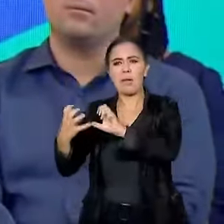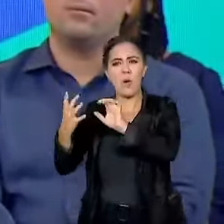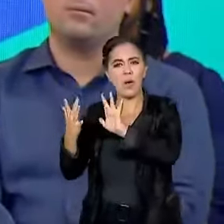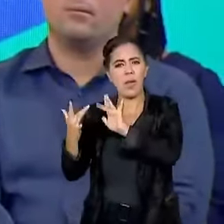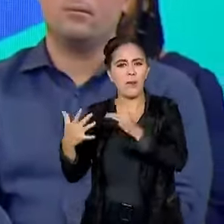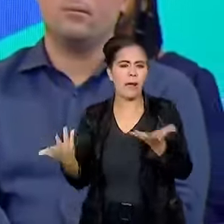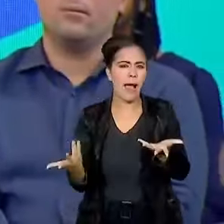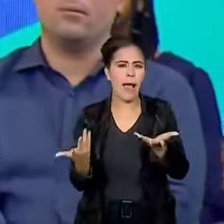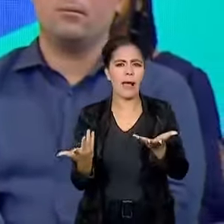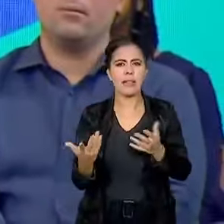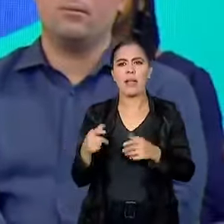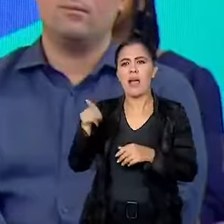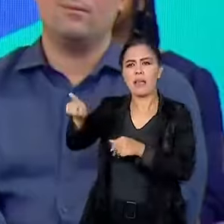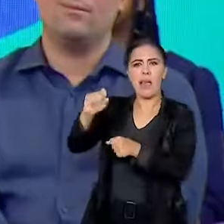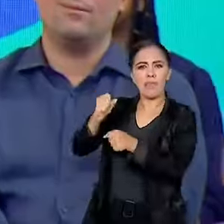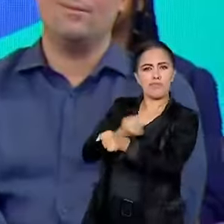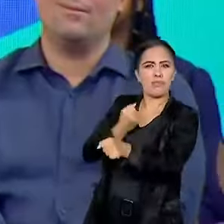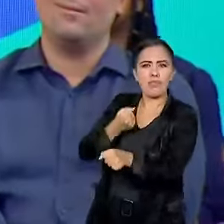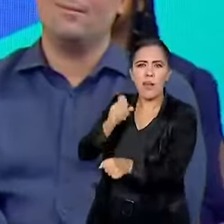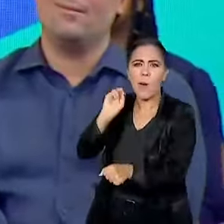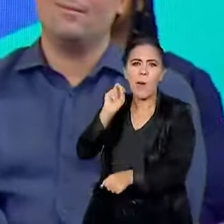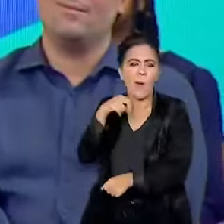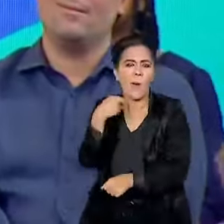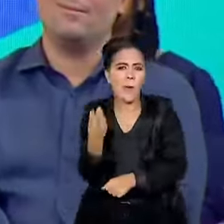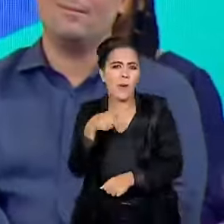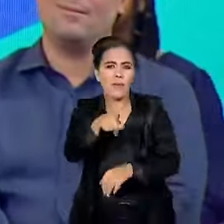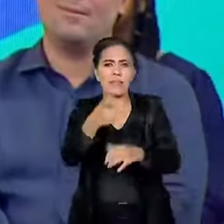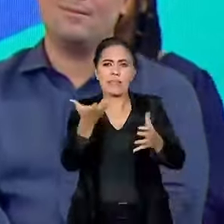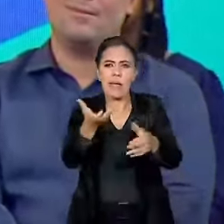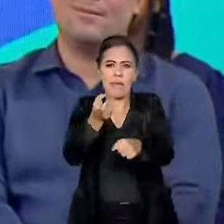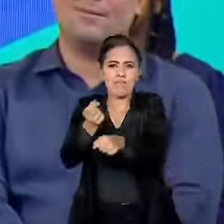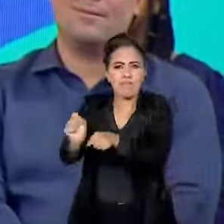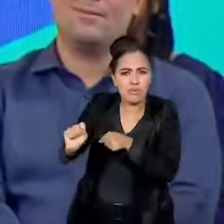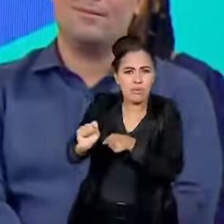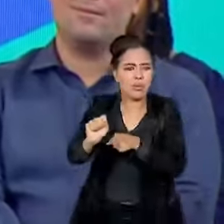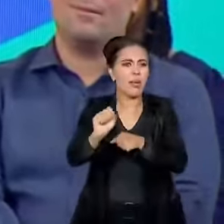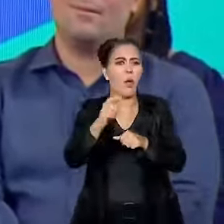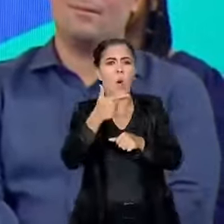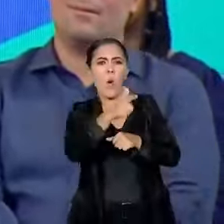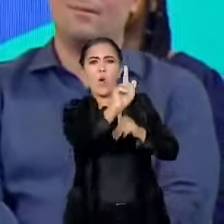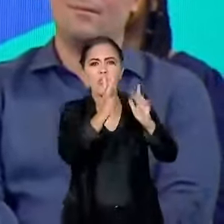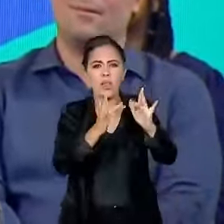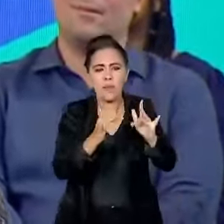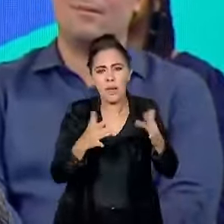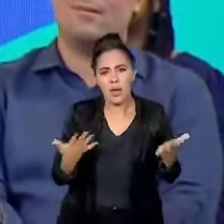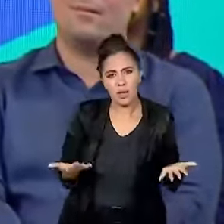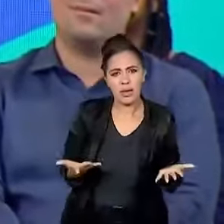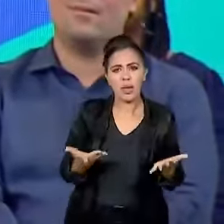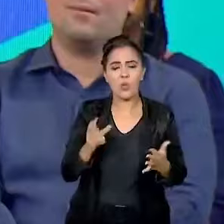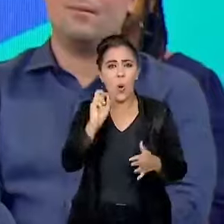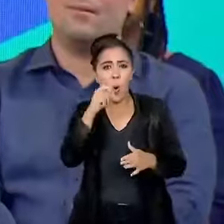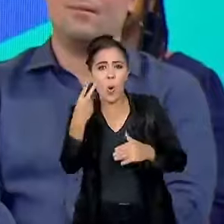ou a namorada arrumou outro, ou você quer trocar a namorada, ou brigou dentro de casa